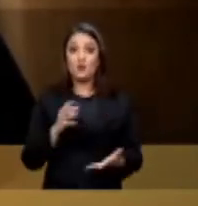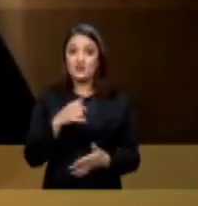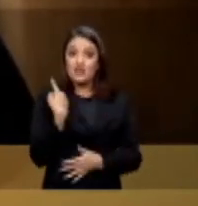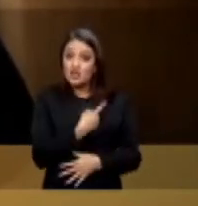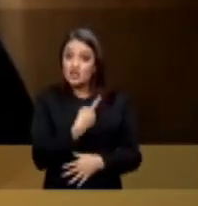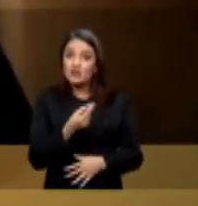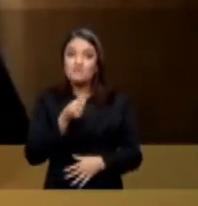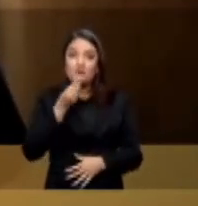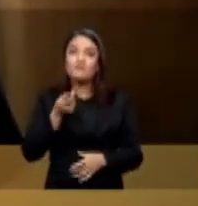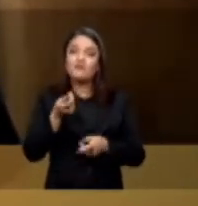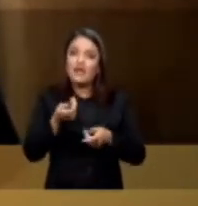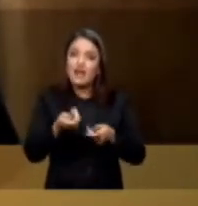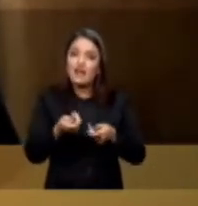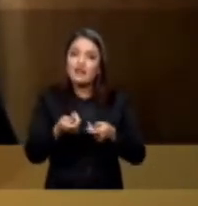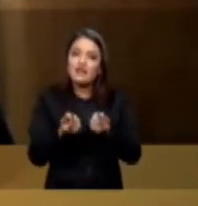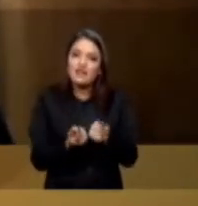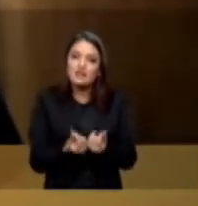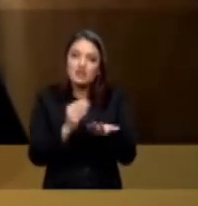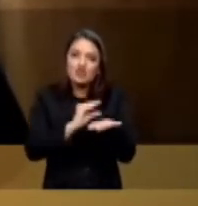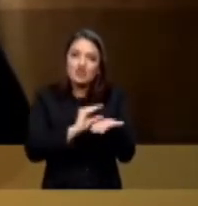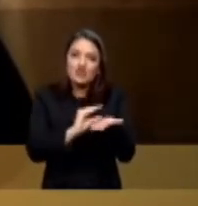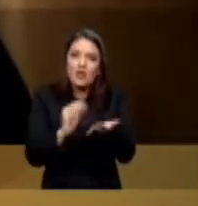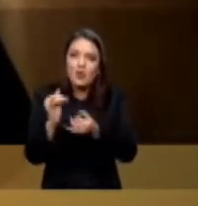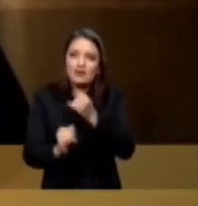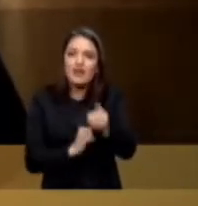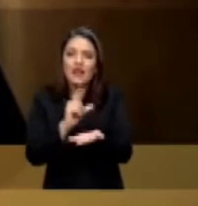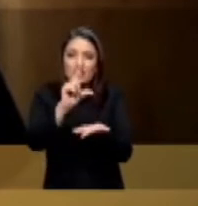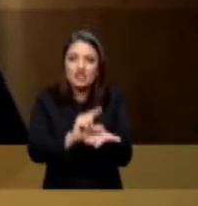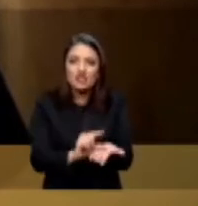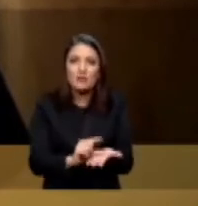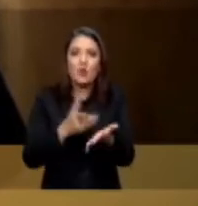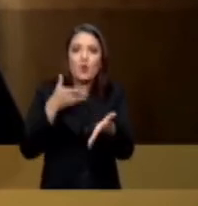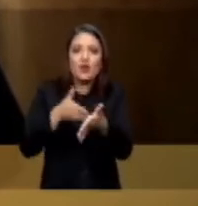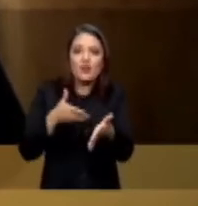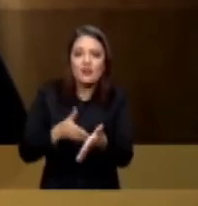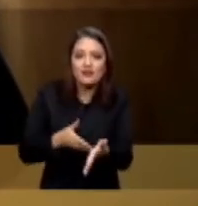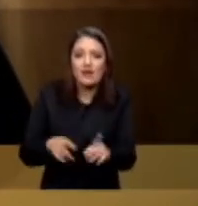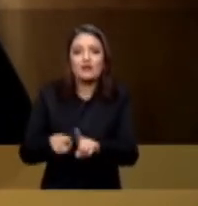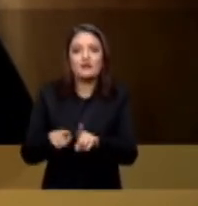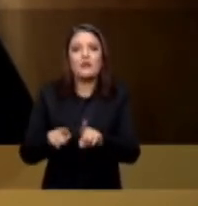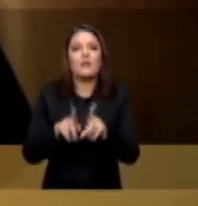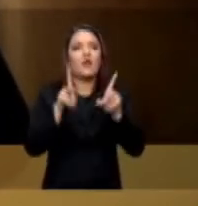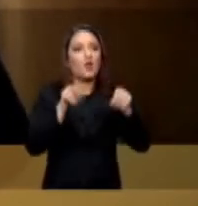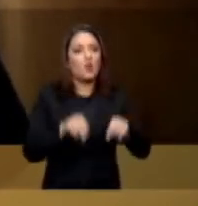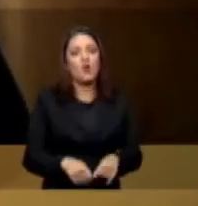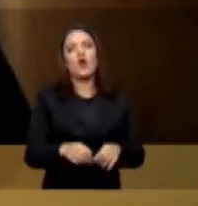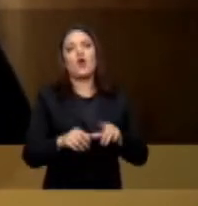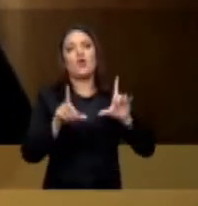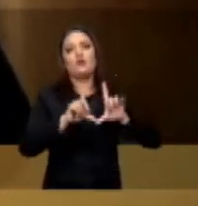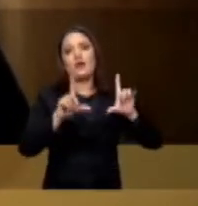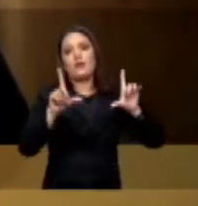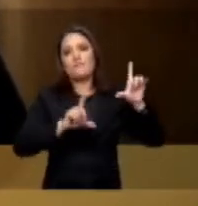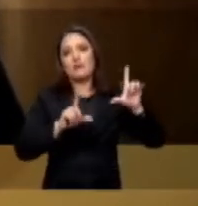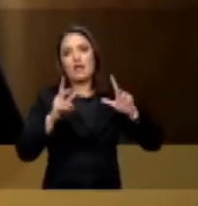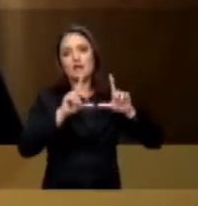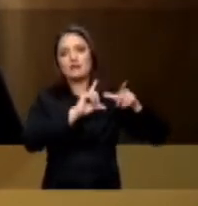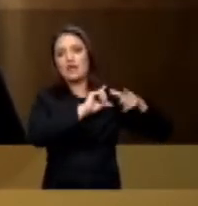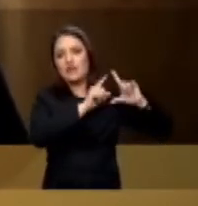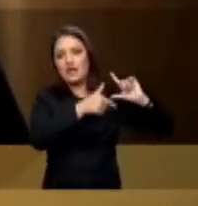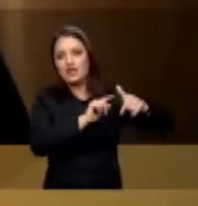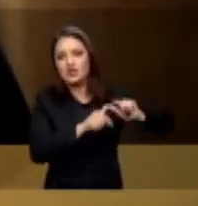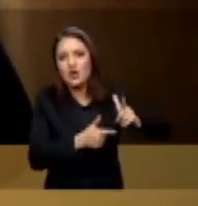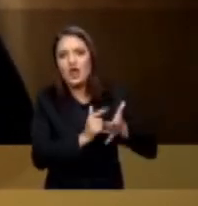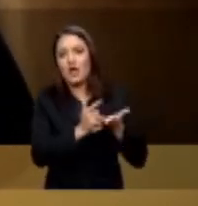internet, em favor dos recursos públicos que podem ir para a imprensa tradicional, clássica e